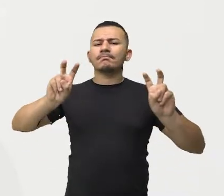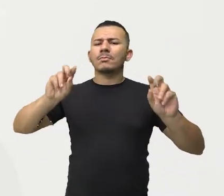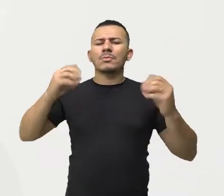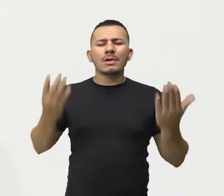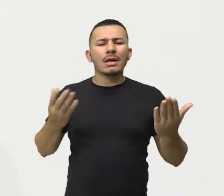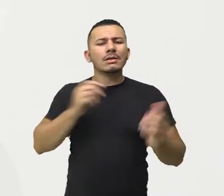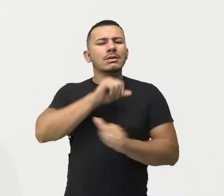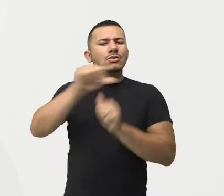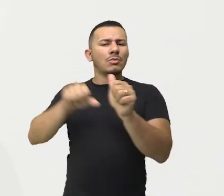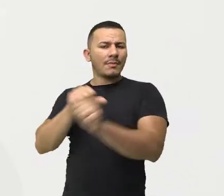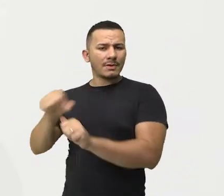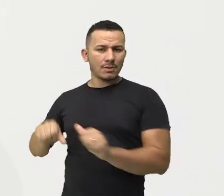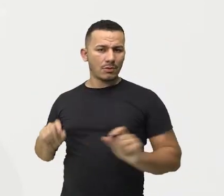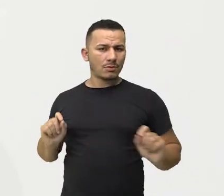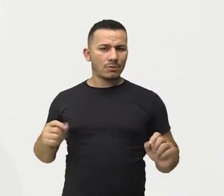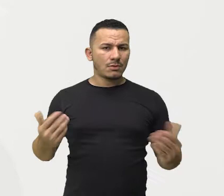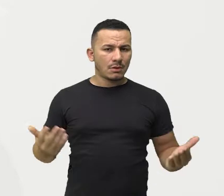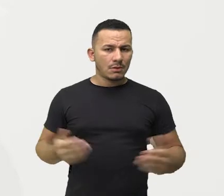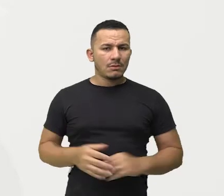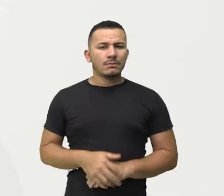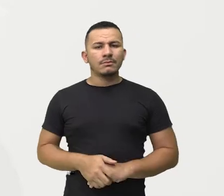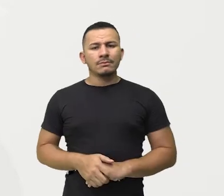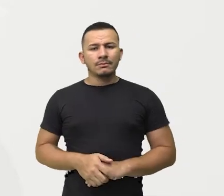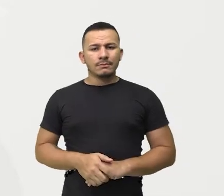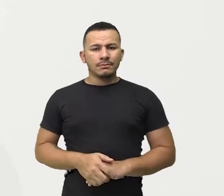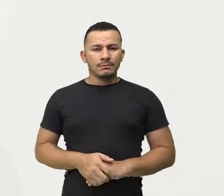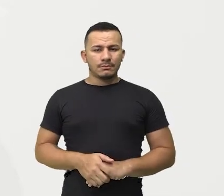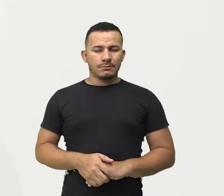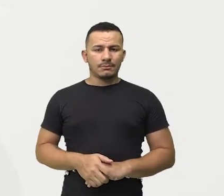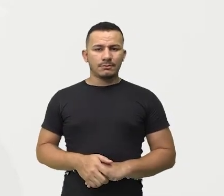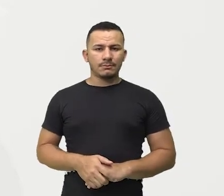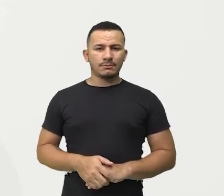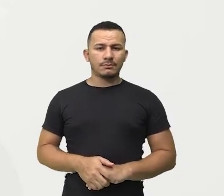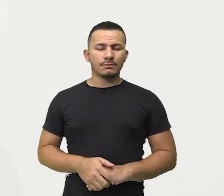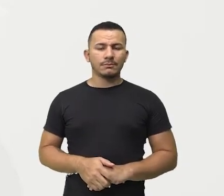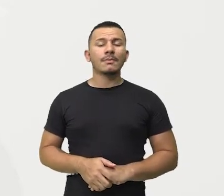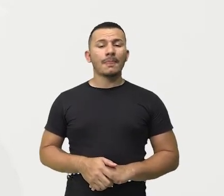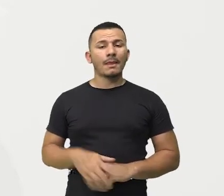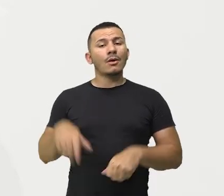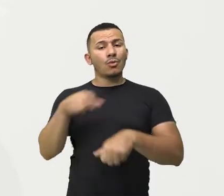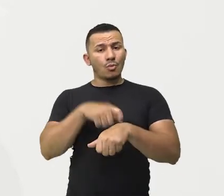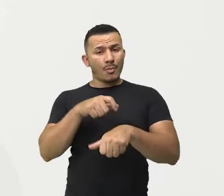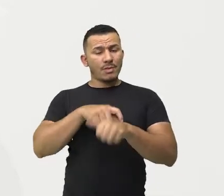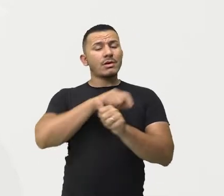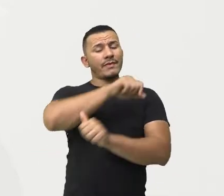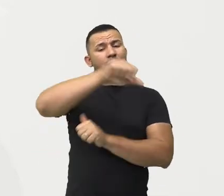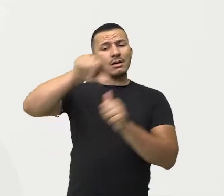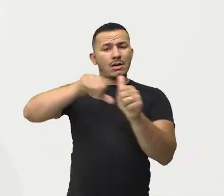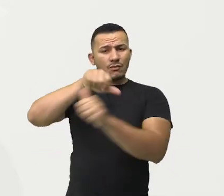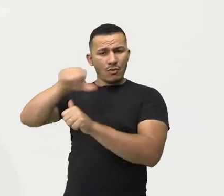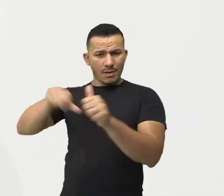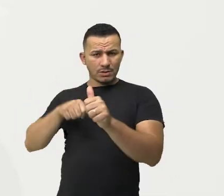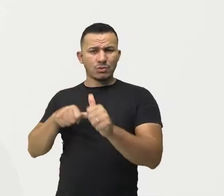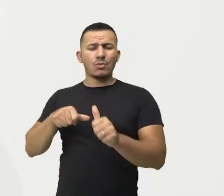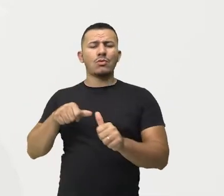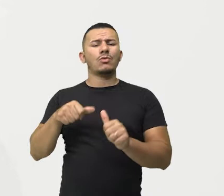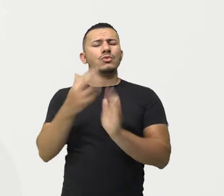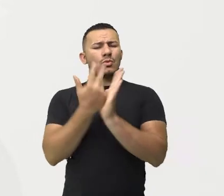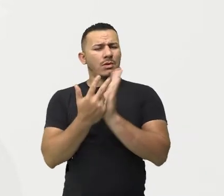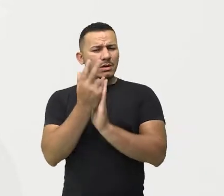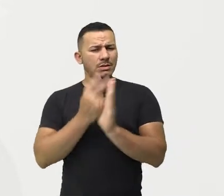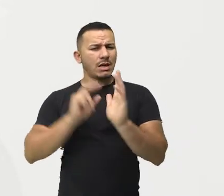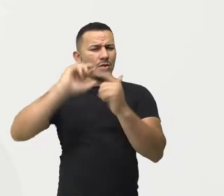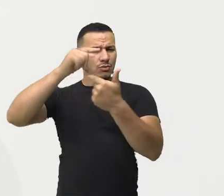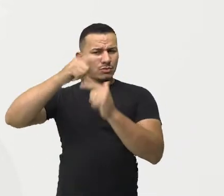dessas transformações? O que está por trás é, quando fazemos alguma transformação